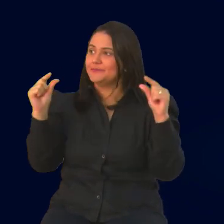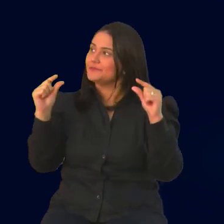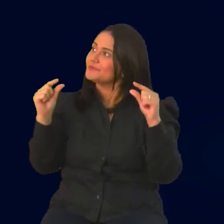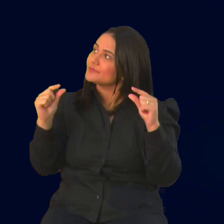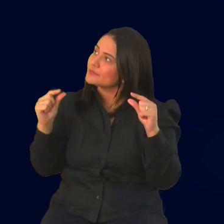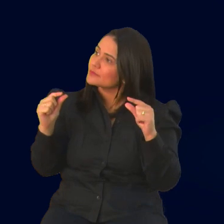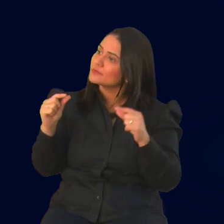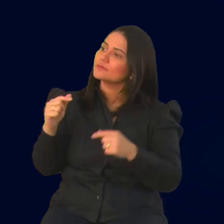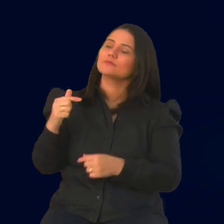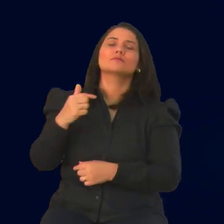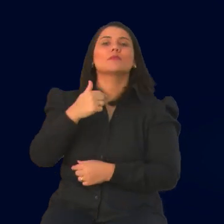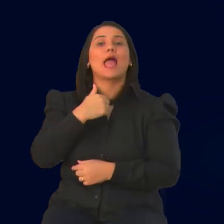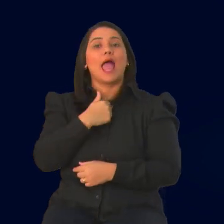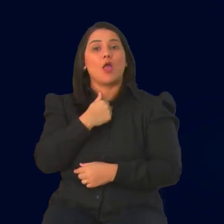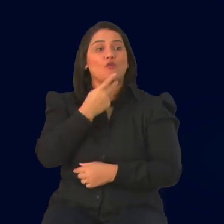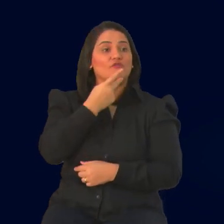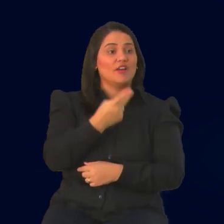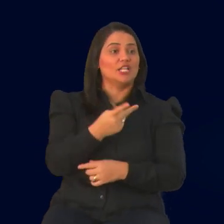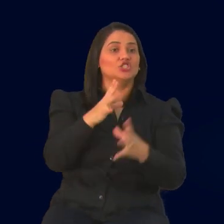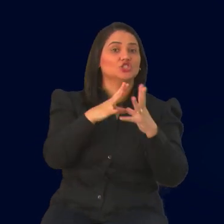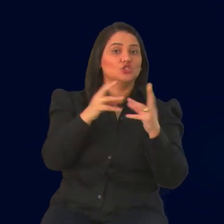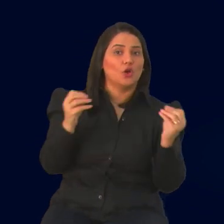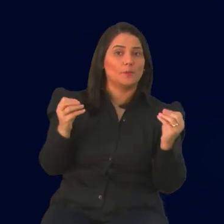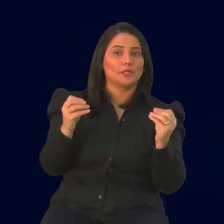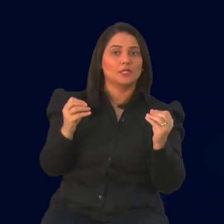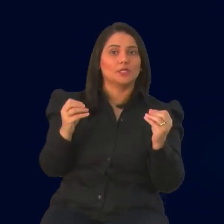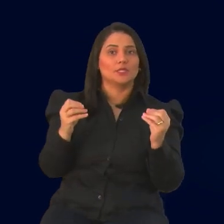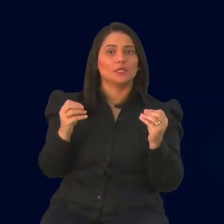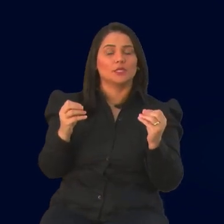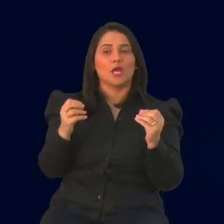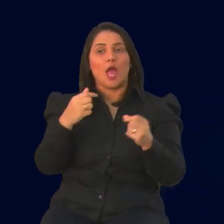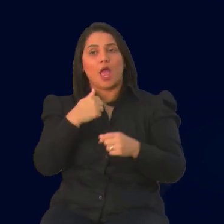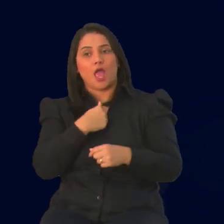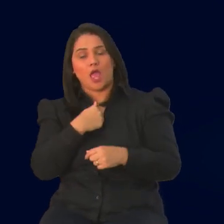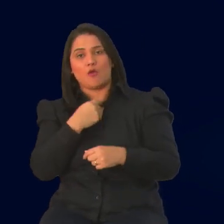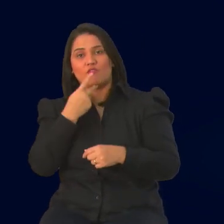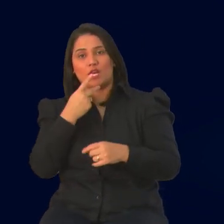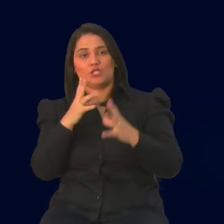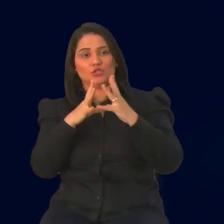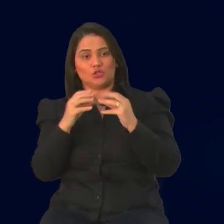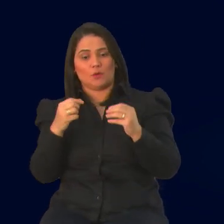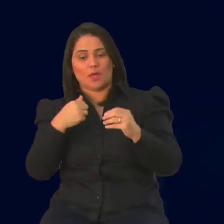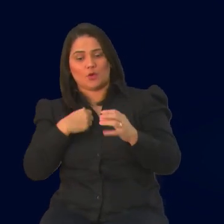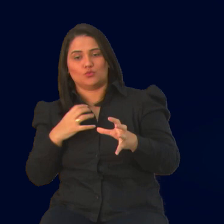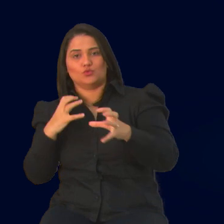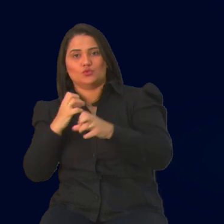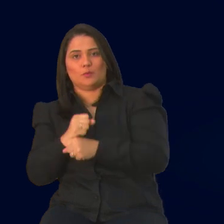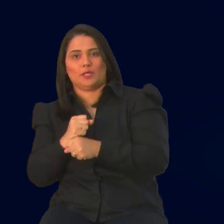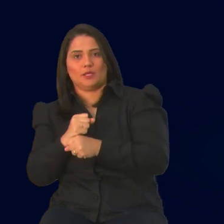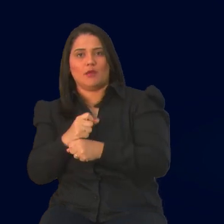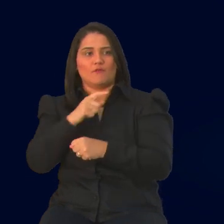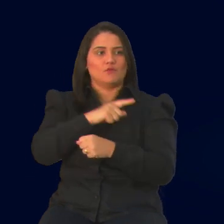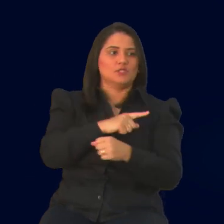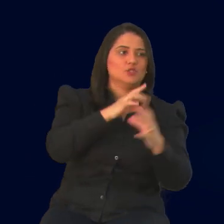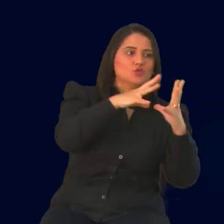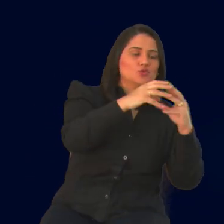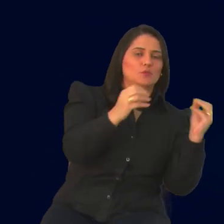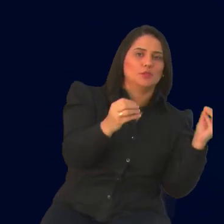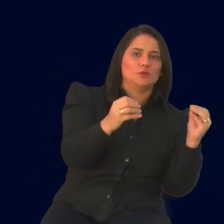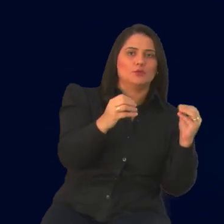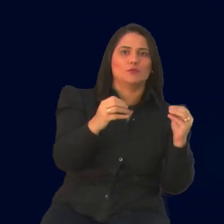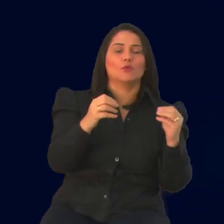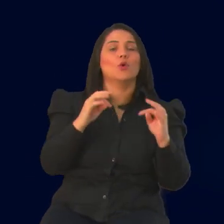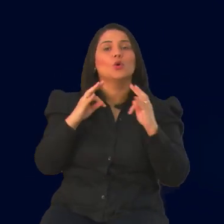some, você disse some e eu somei. Eu disse some e você sumiu. Tudo na vida é uma